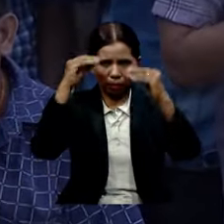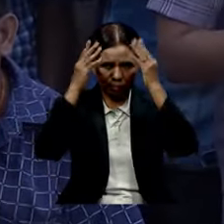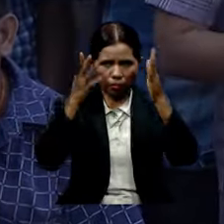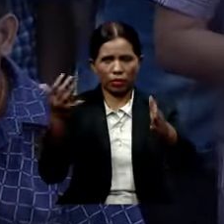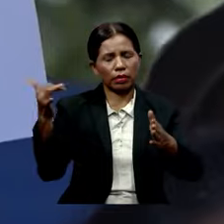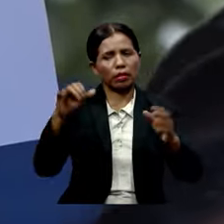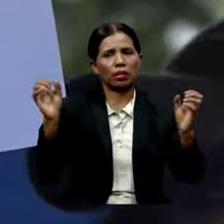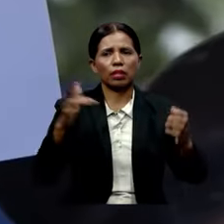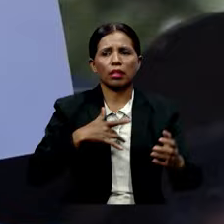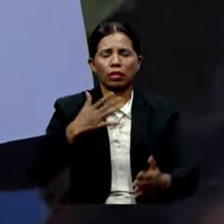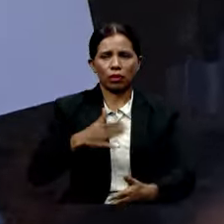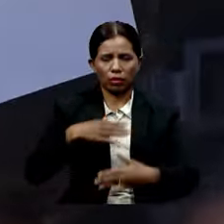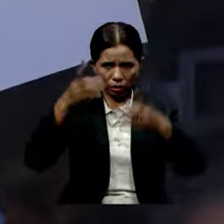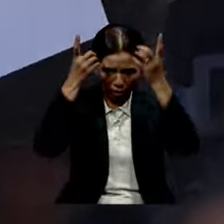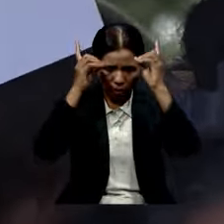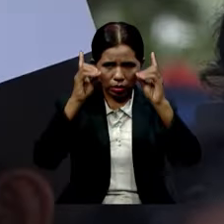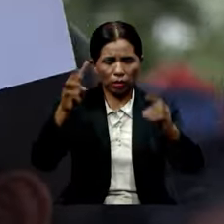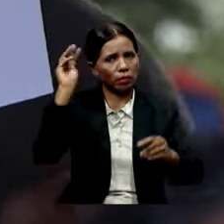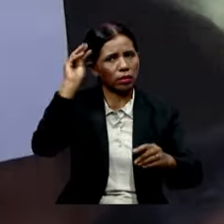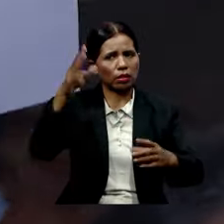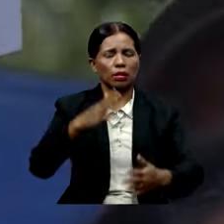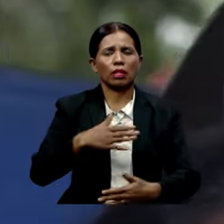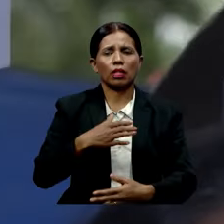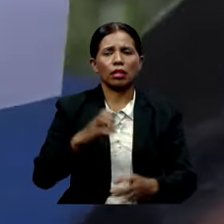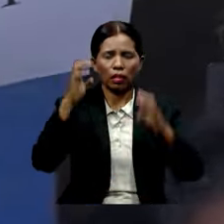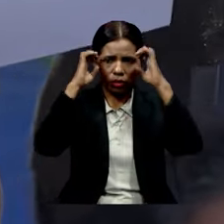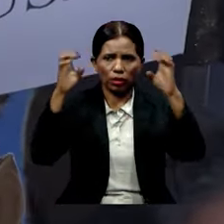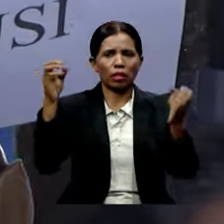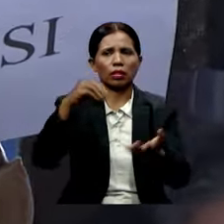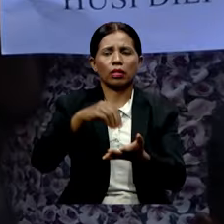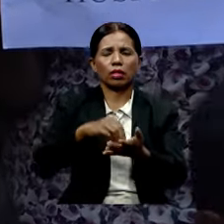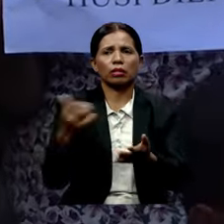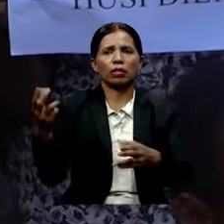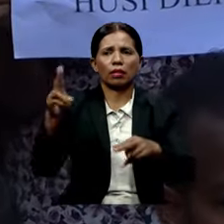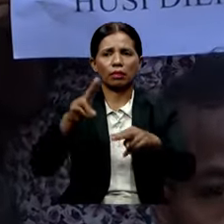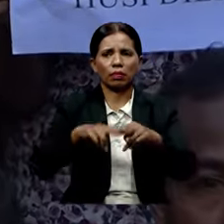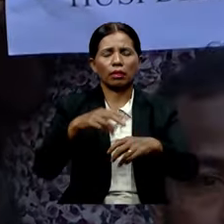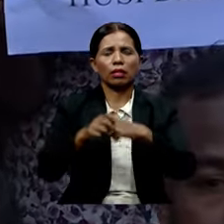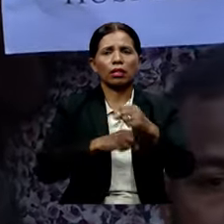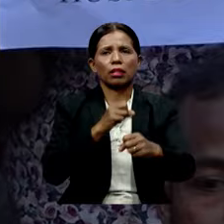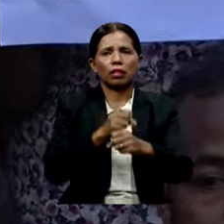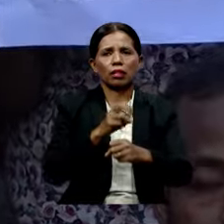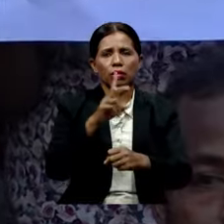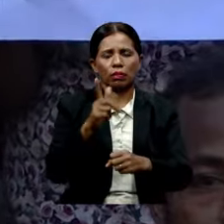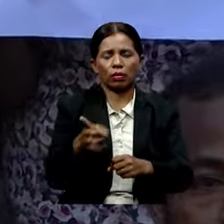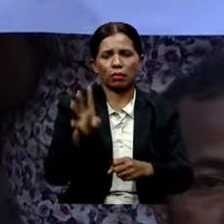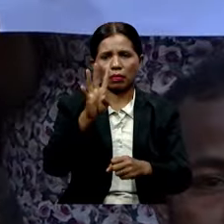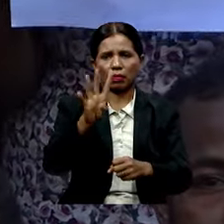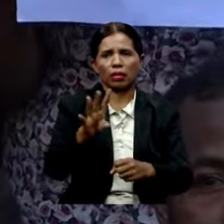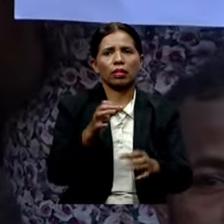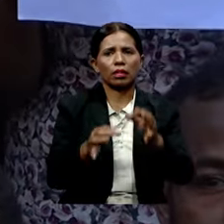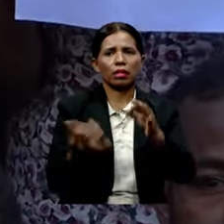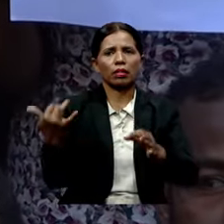la satisfaz ho decisão Ministério Educação nebela estende Sirane contrato pa Tina Rihun Rorisentolo Recinhat mas